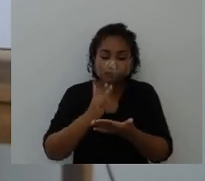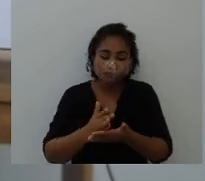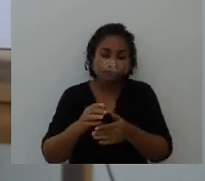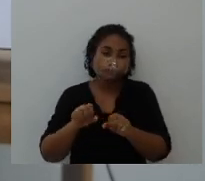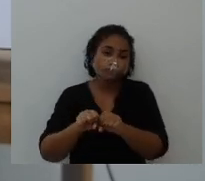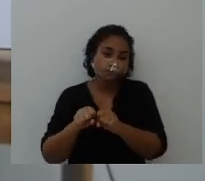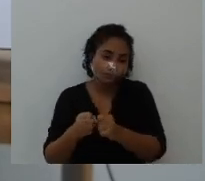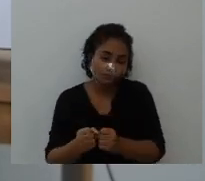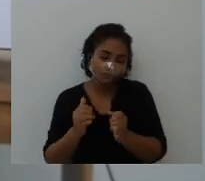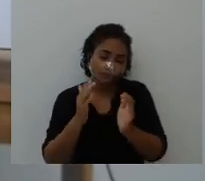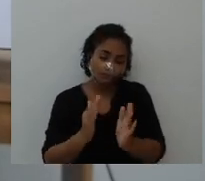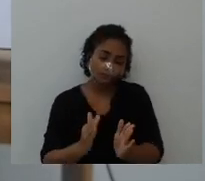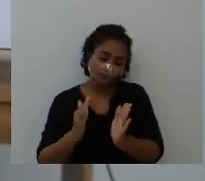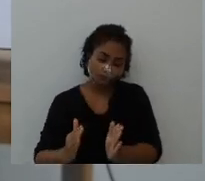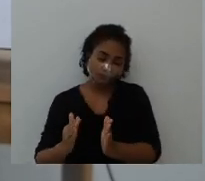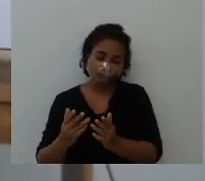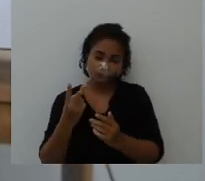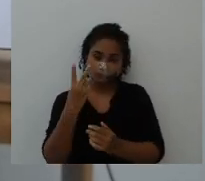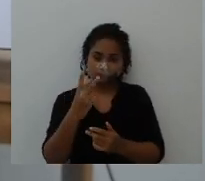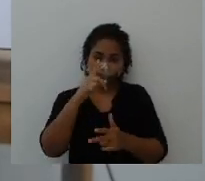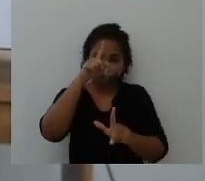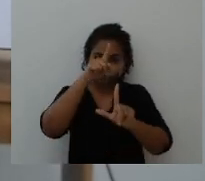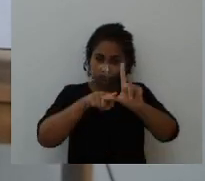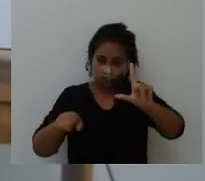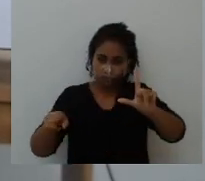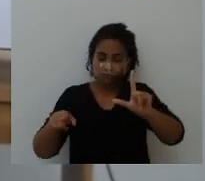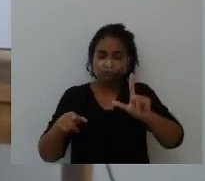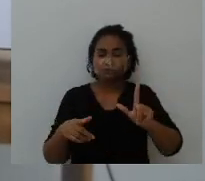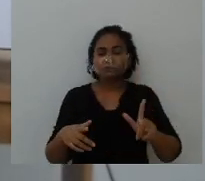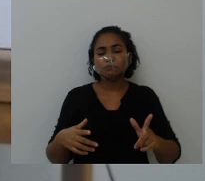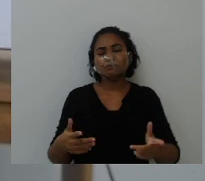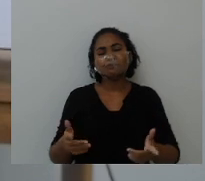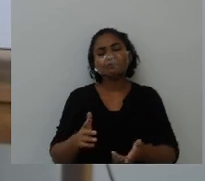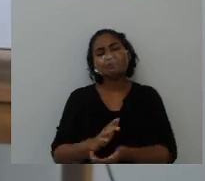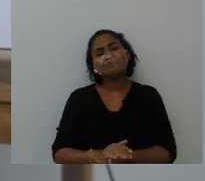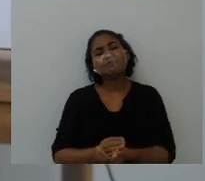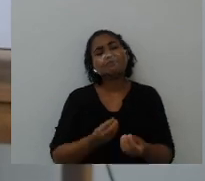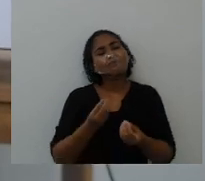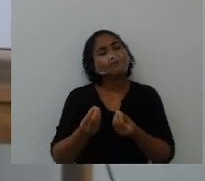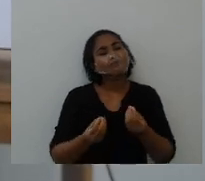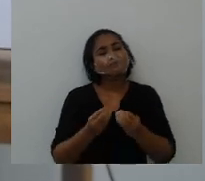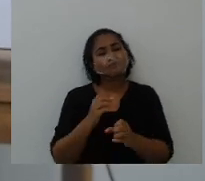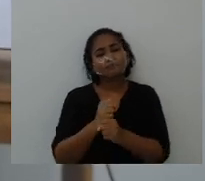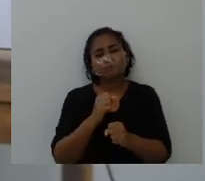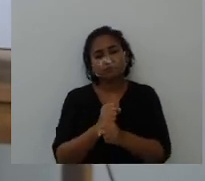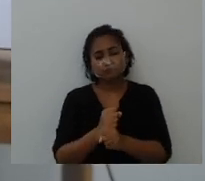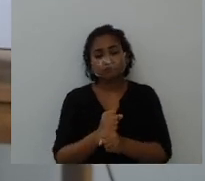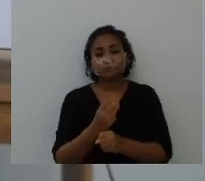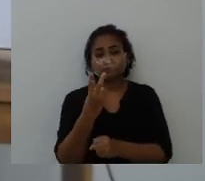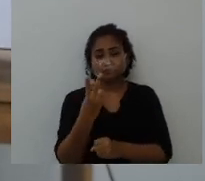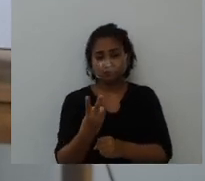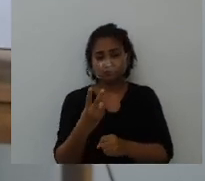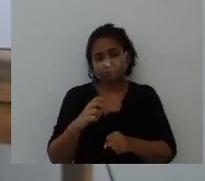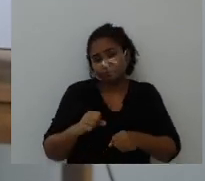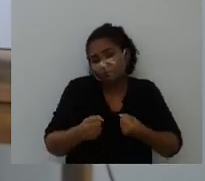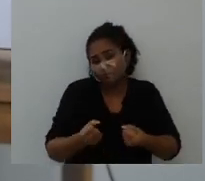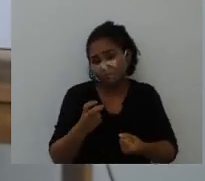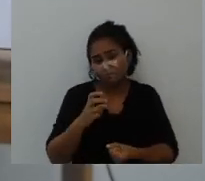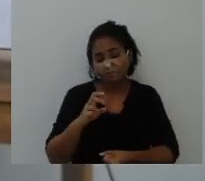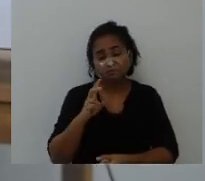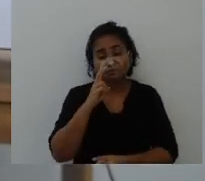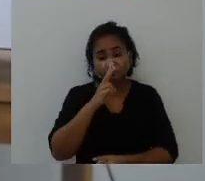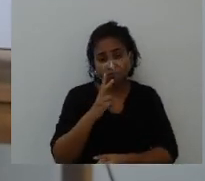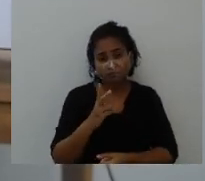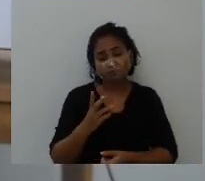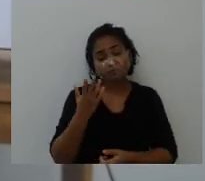nós partimos ela em 2, certo? Aí você diz, Paulinho, mas e como é que eu calculo essas 2 forças? Eu não sei